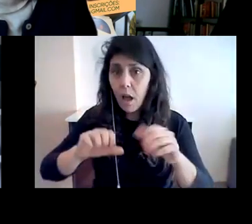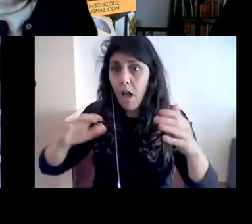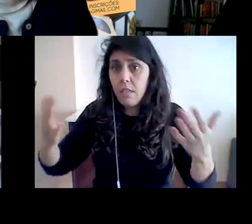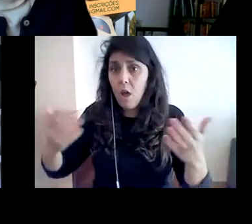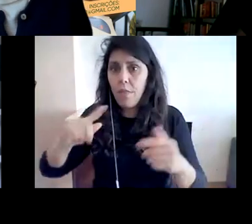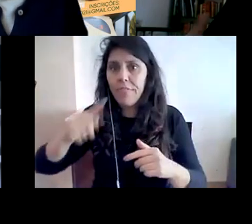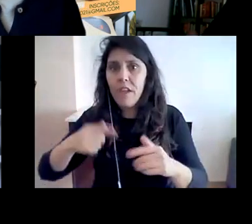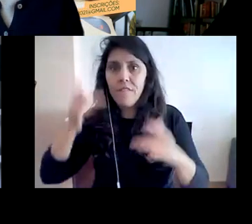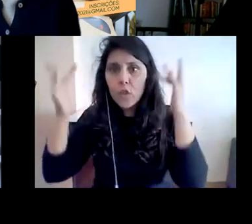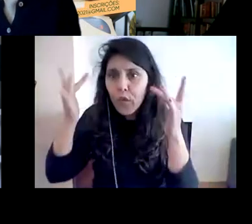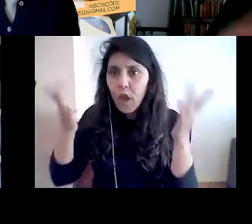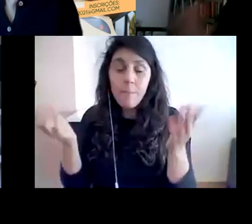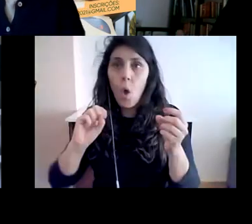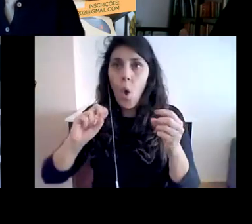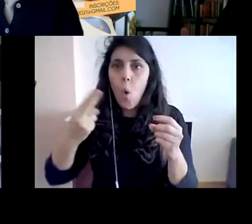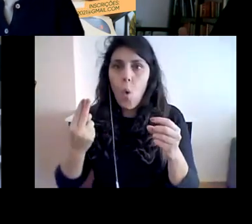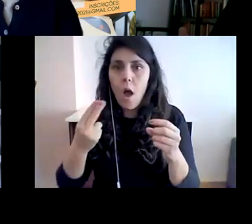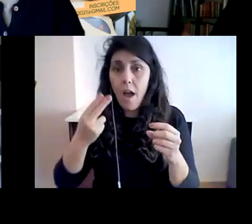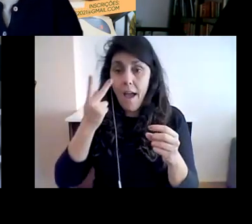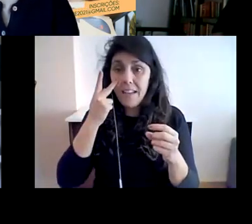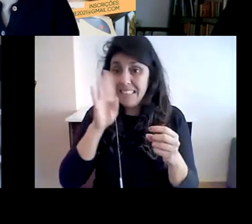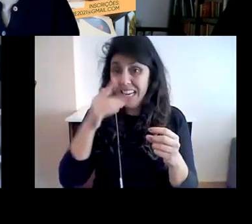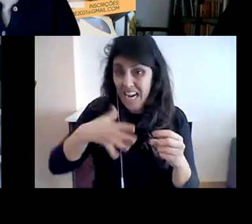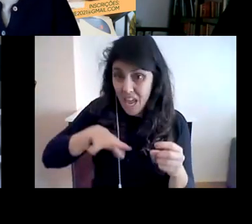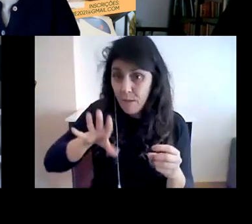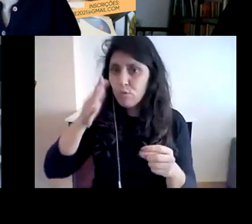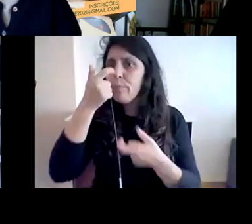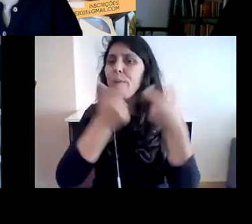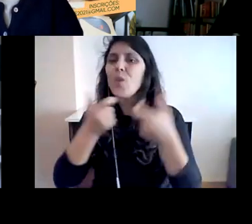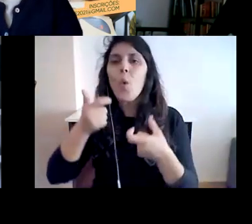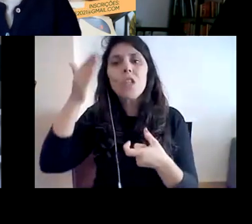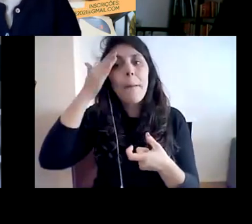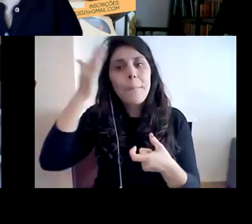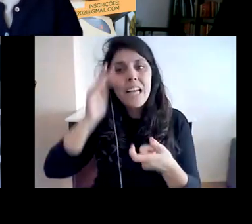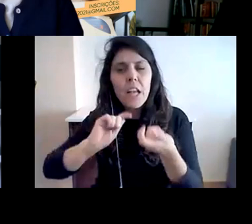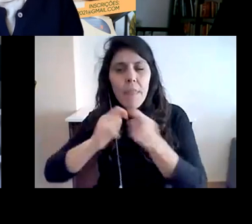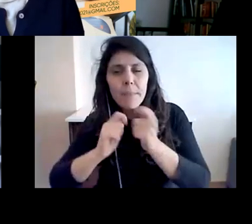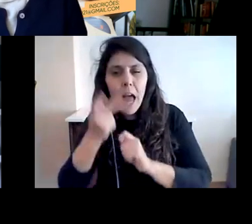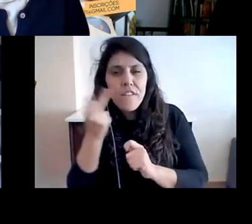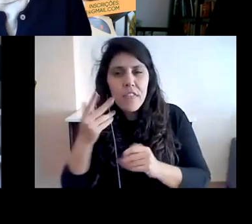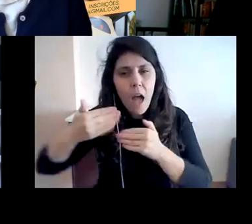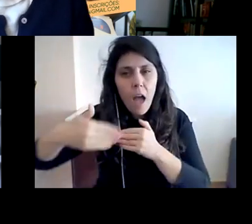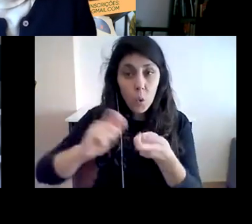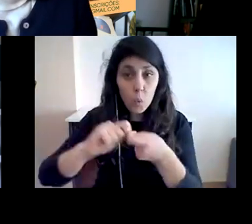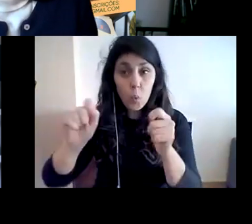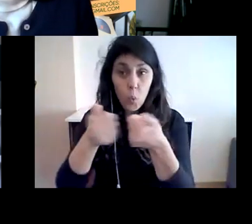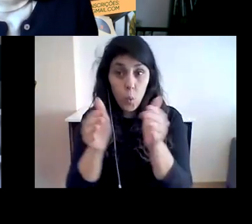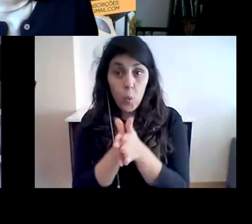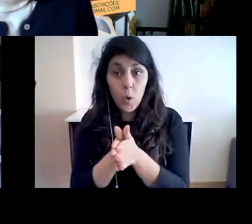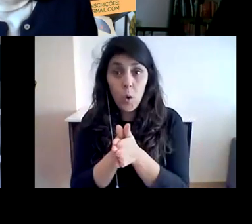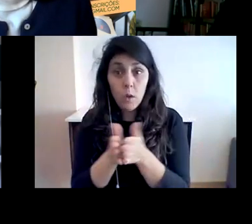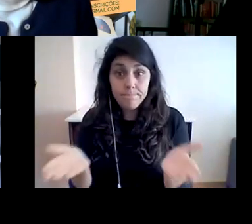filosofia, não é? Se nós queremos que as pessoas que ao longo da vida sejam capazes de se adaptar a tudo, devíamos estar a ensinar mais a filosofia aos miúdos, não é?